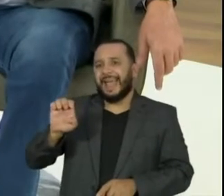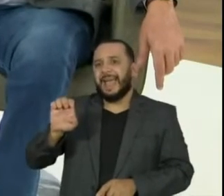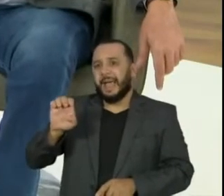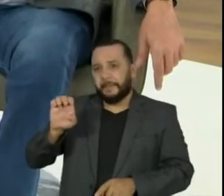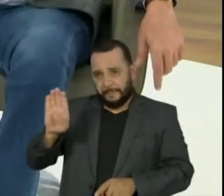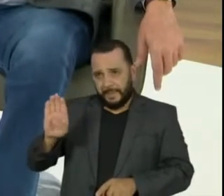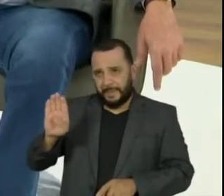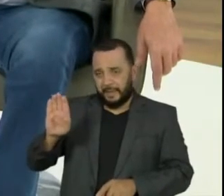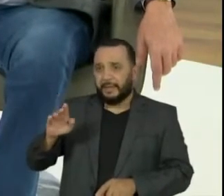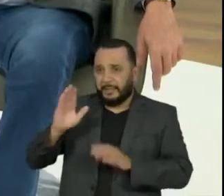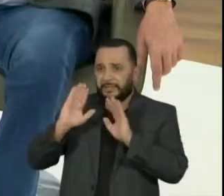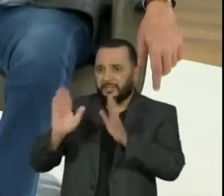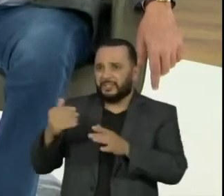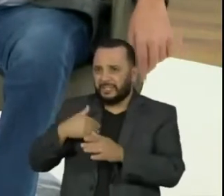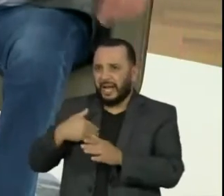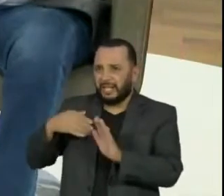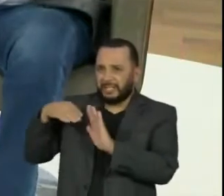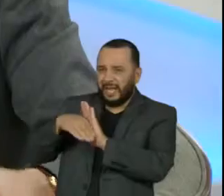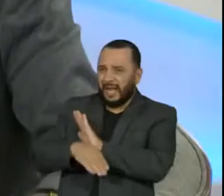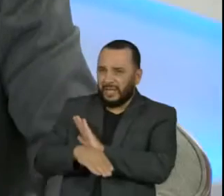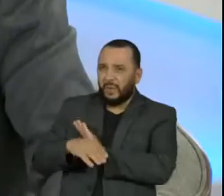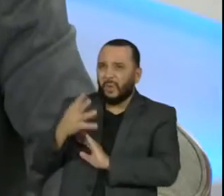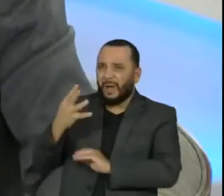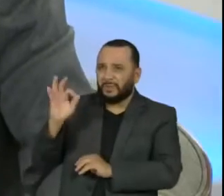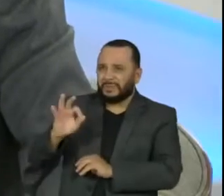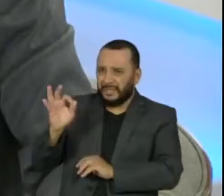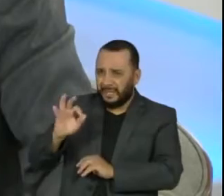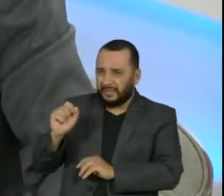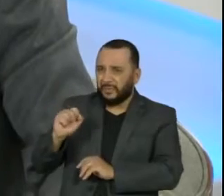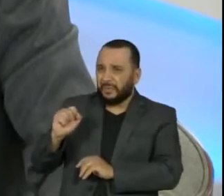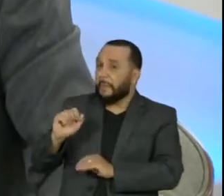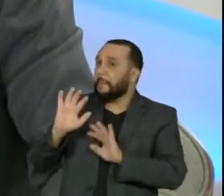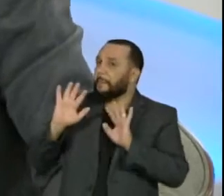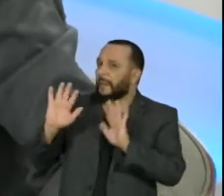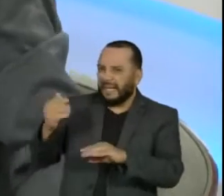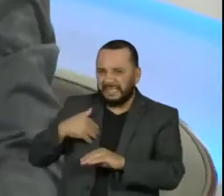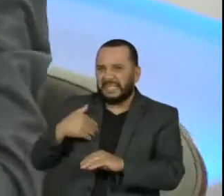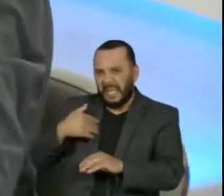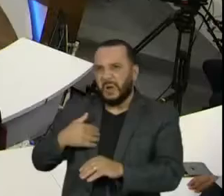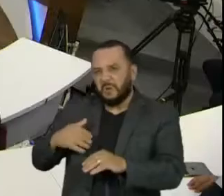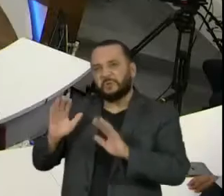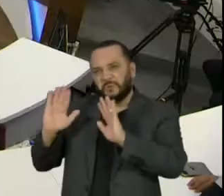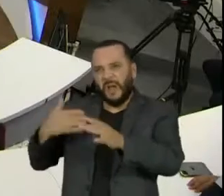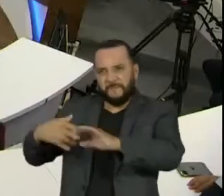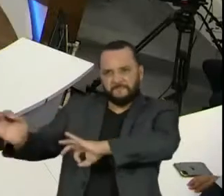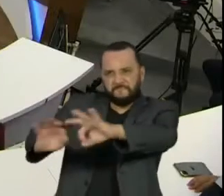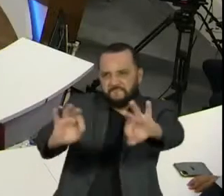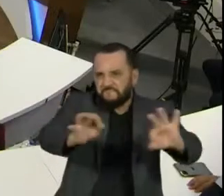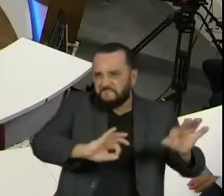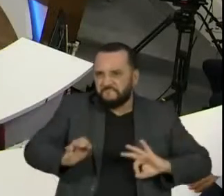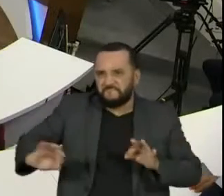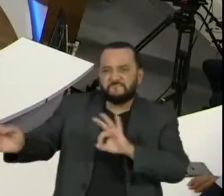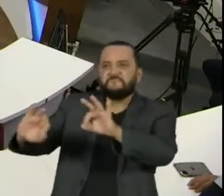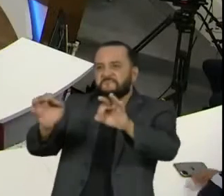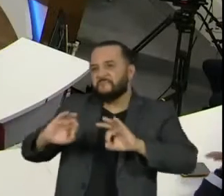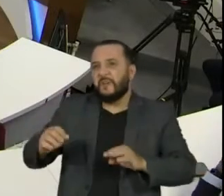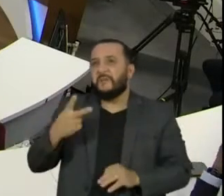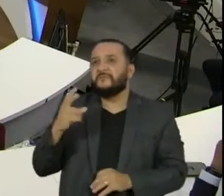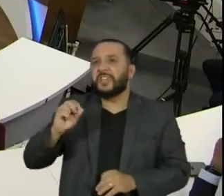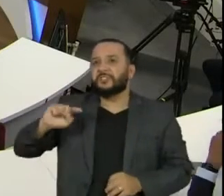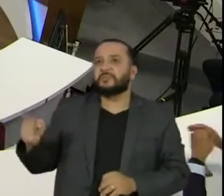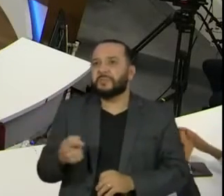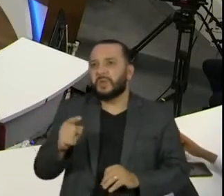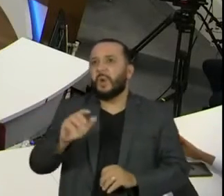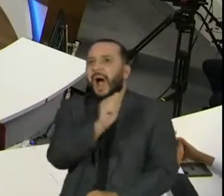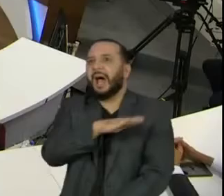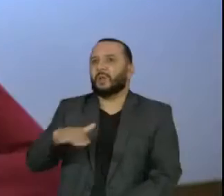aula. E ainda fui sabotado por sindicatos. Prefeito, é só porque o Pedro tocou aqui no assunto